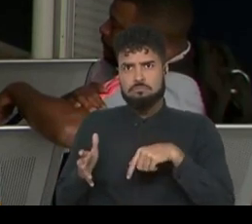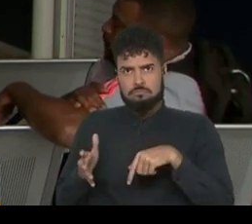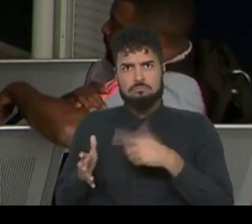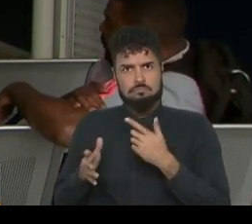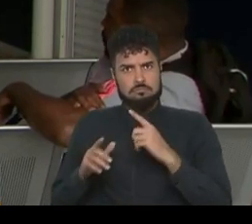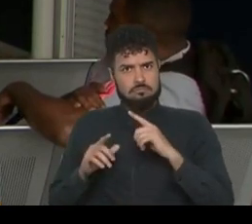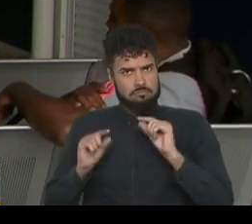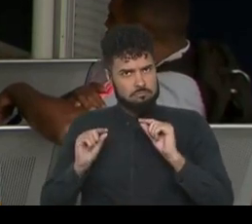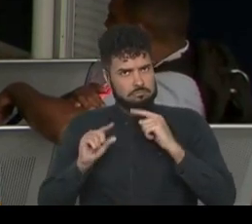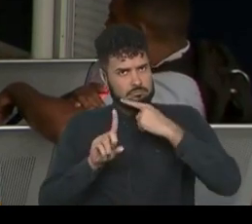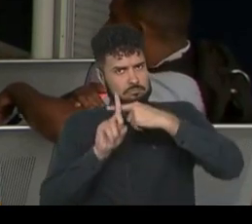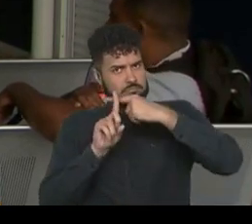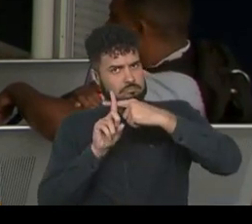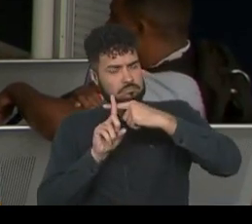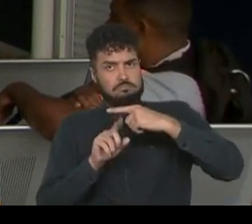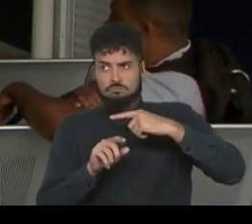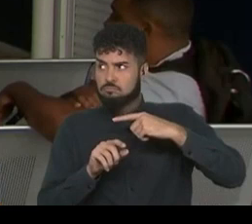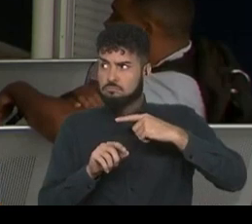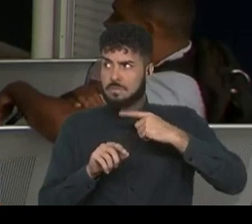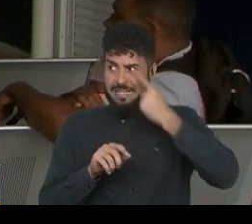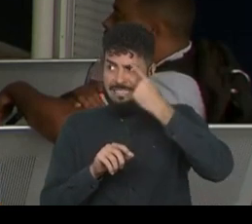de outubro, foram registrados